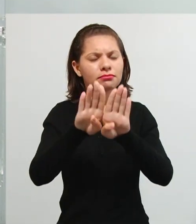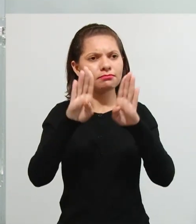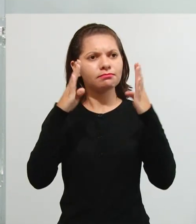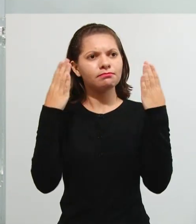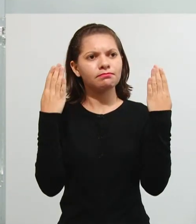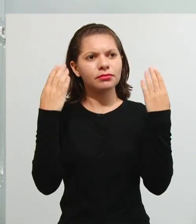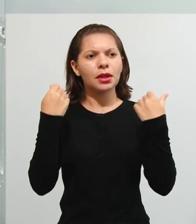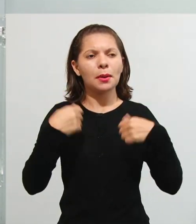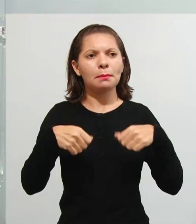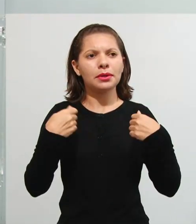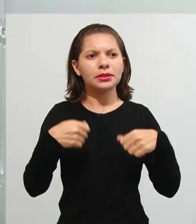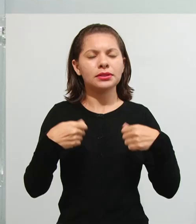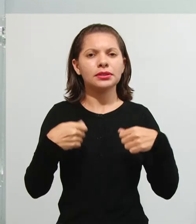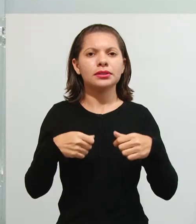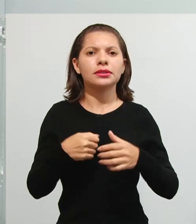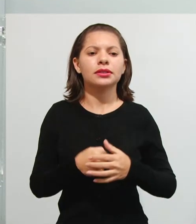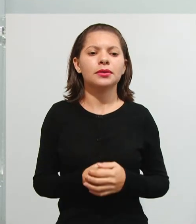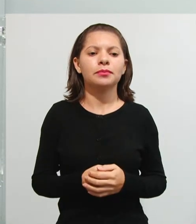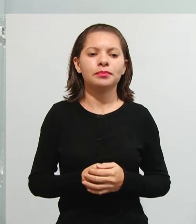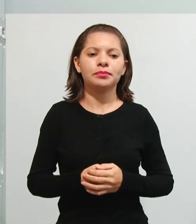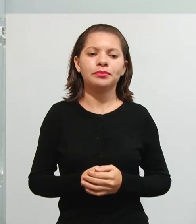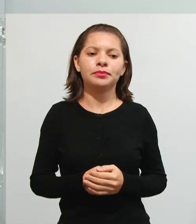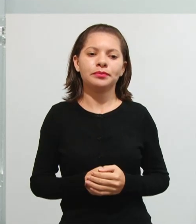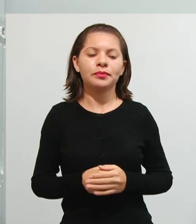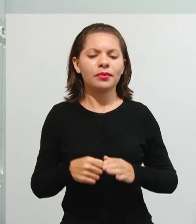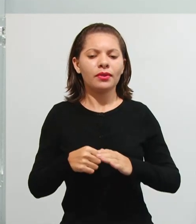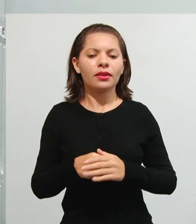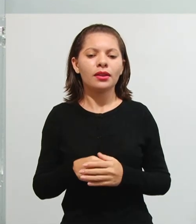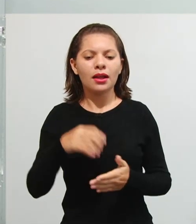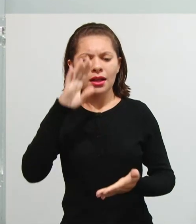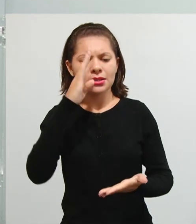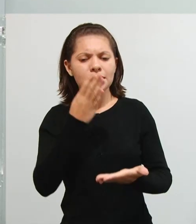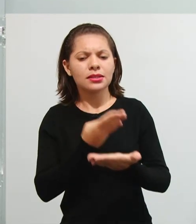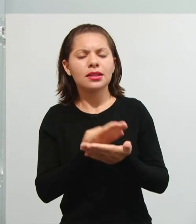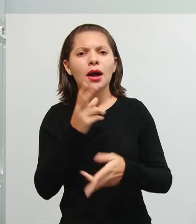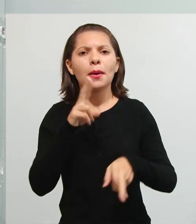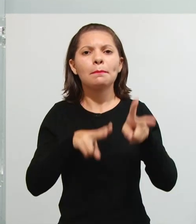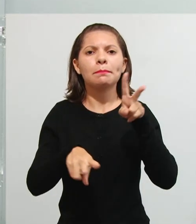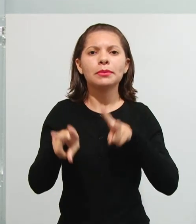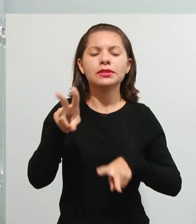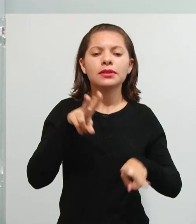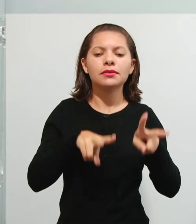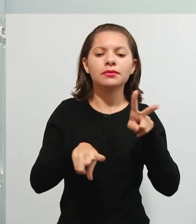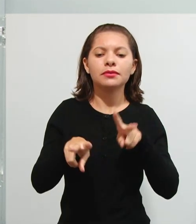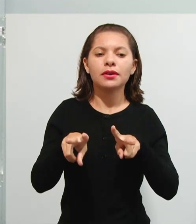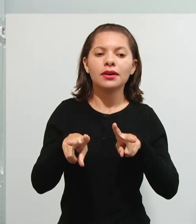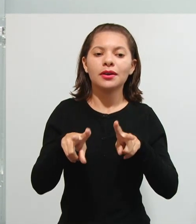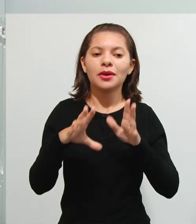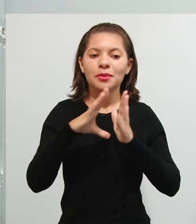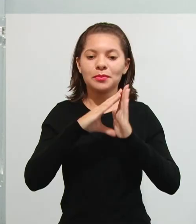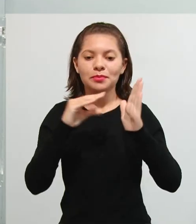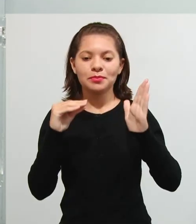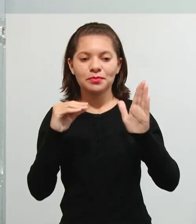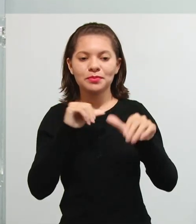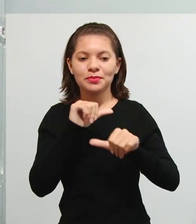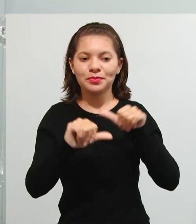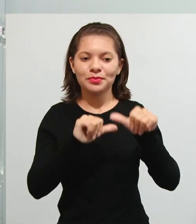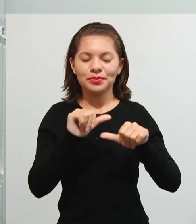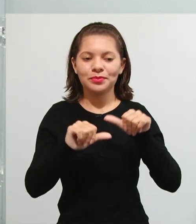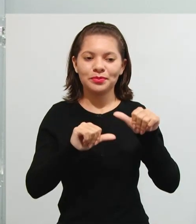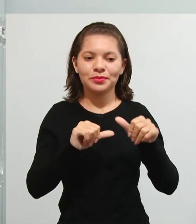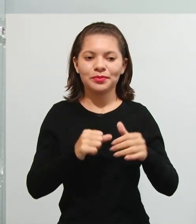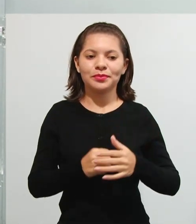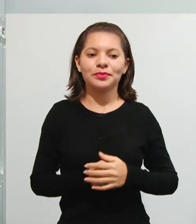Precisa ter mais flexibilidade para observar essas tendências e encarar essas mudanças, tá certo,